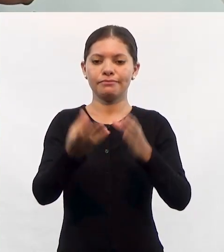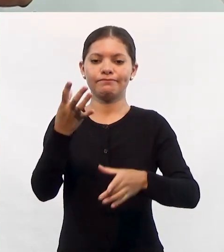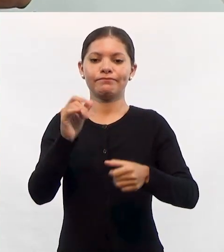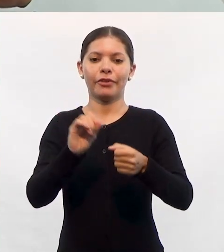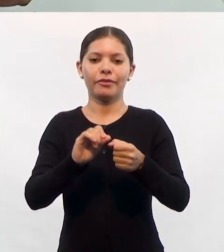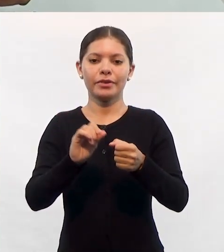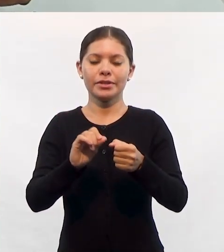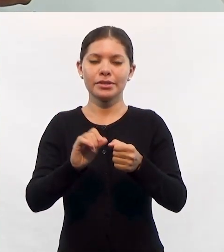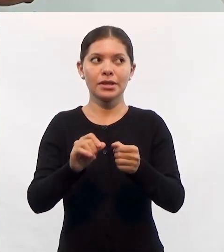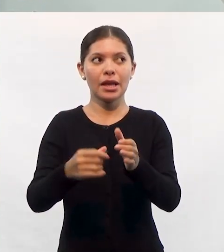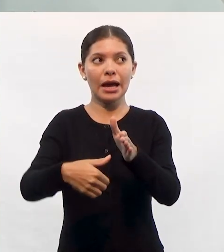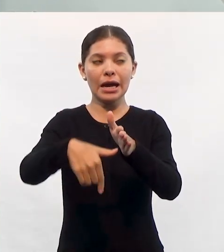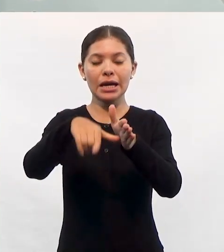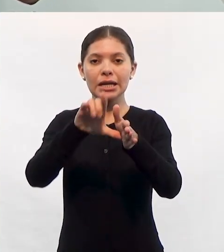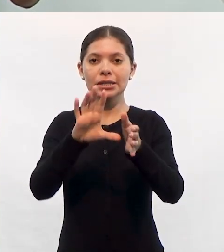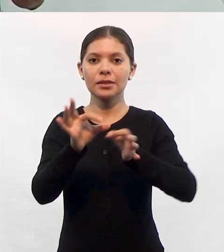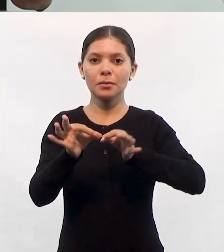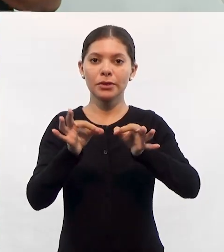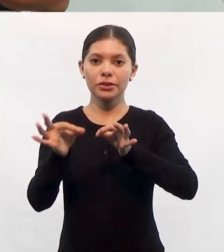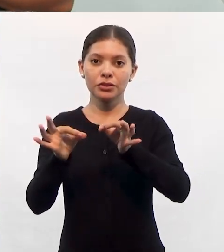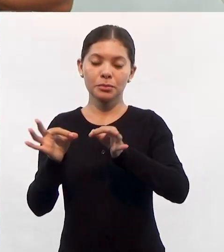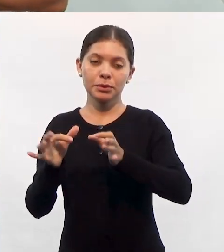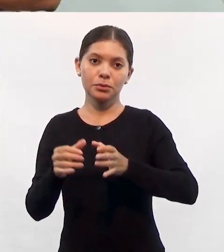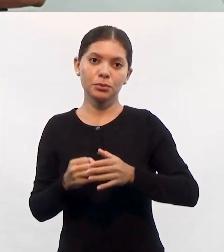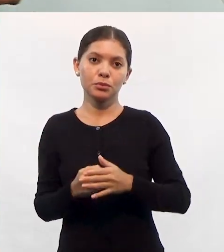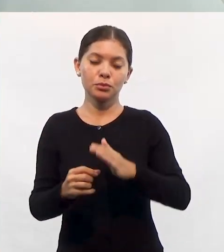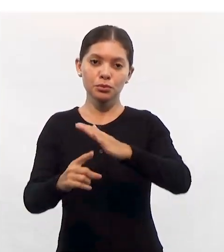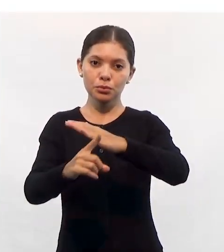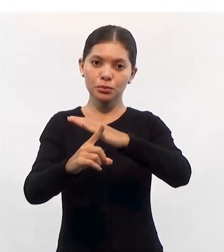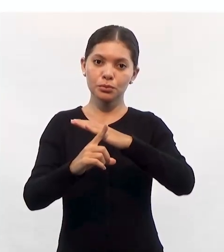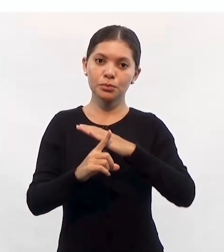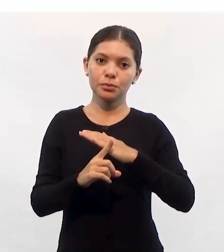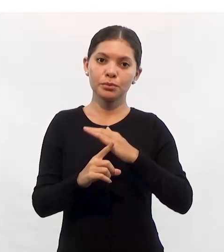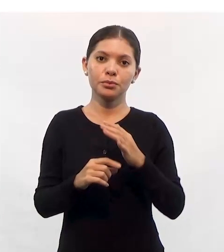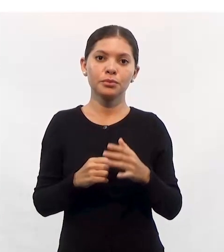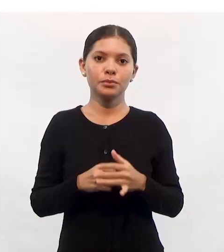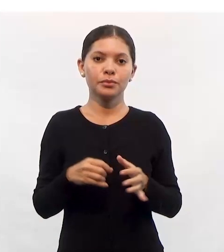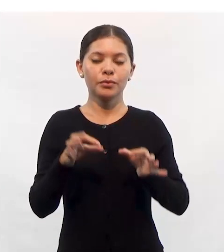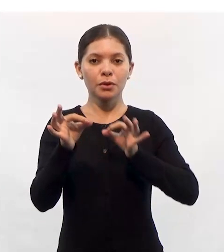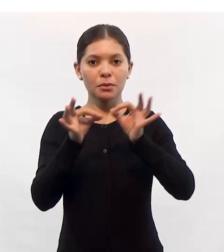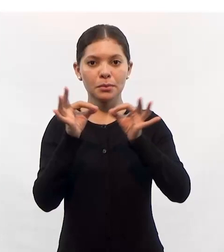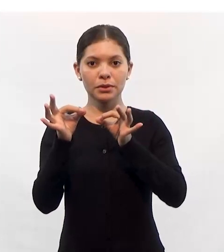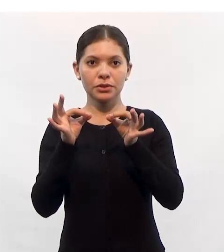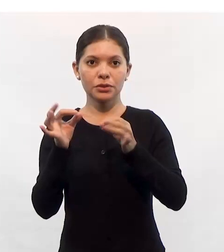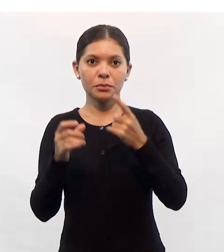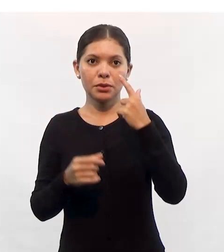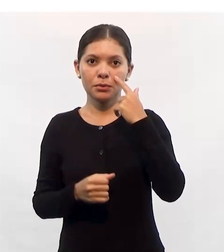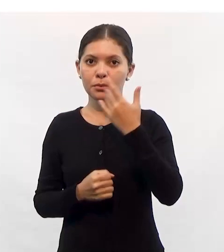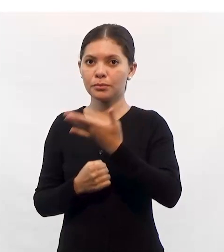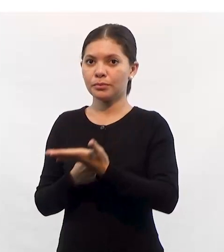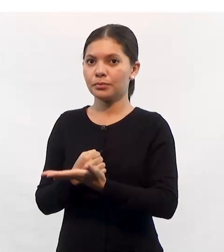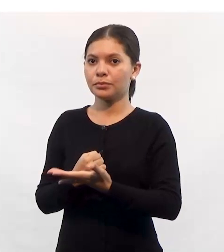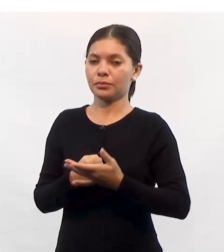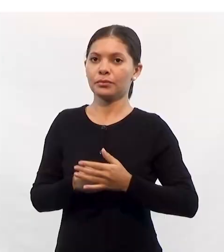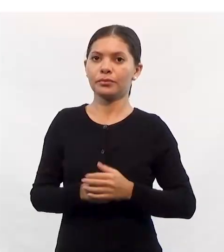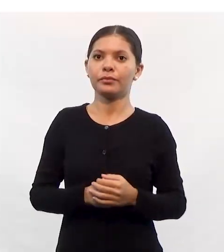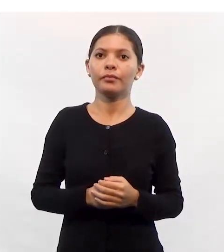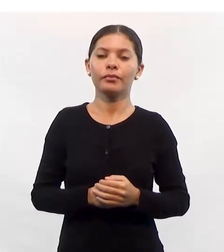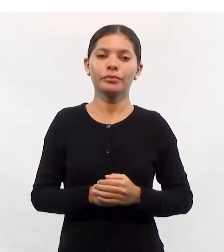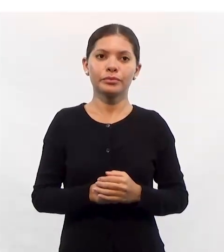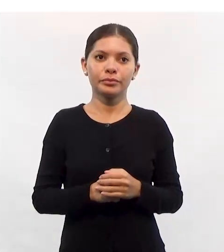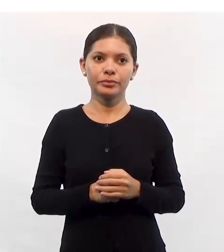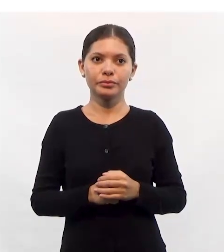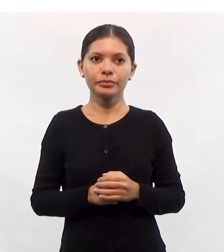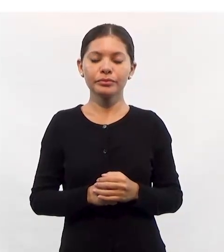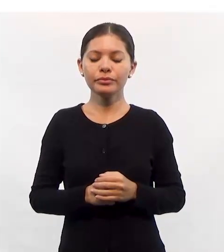você tem que fazer esse planejamento antes de acordo com esses dados dos clientes o planejamento ele está voltado para continuidade